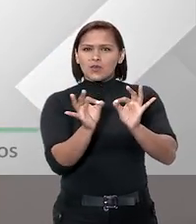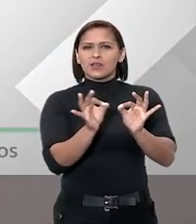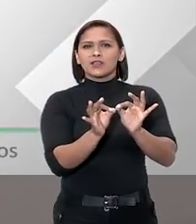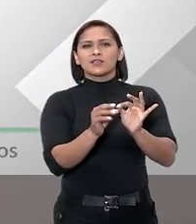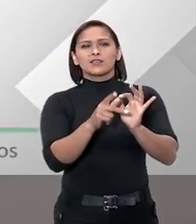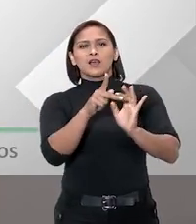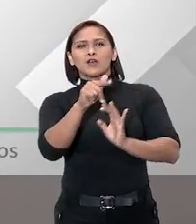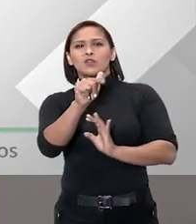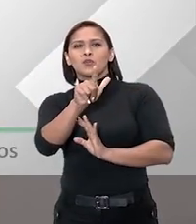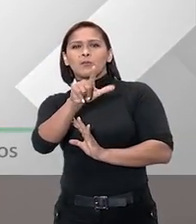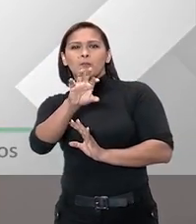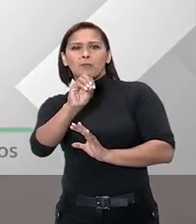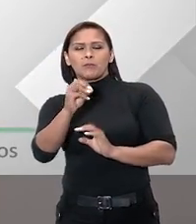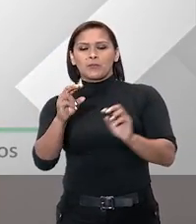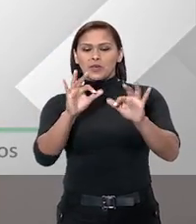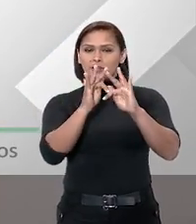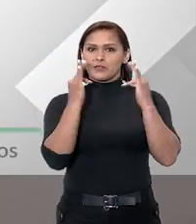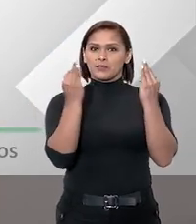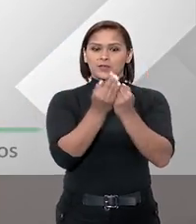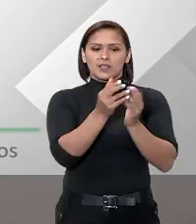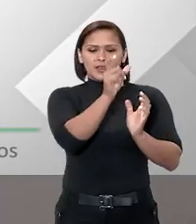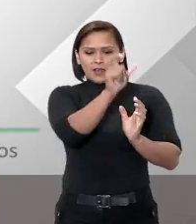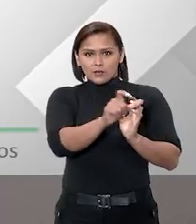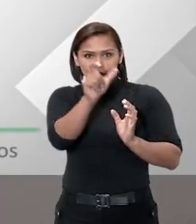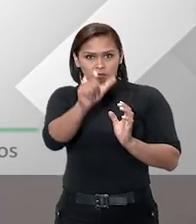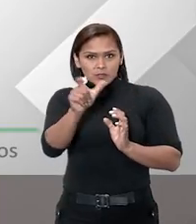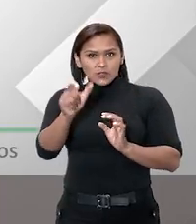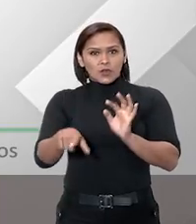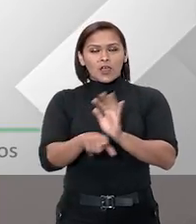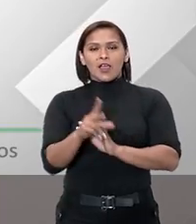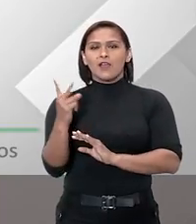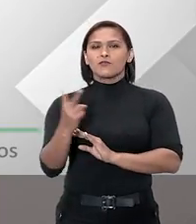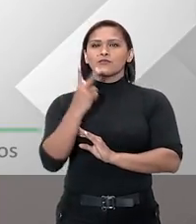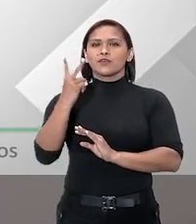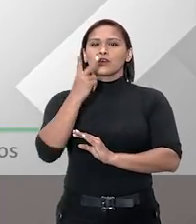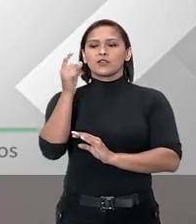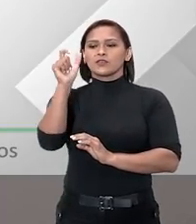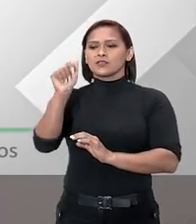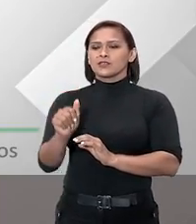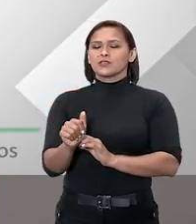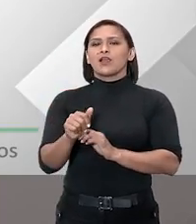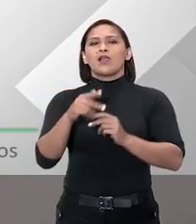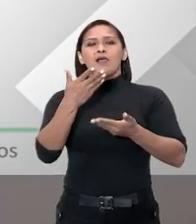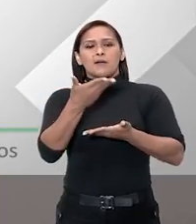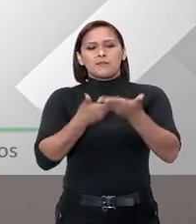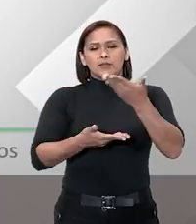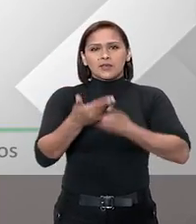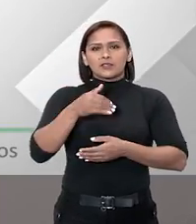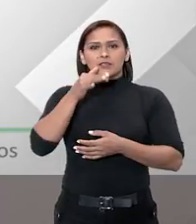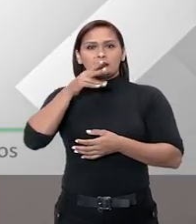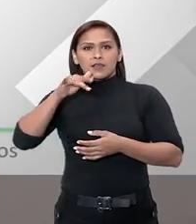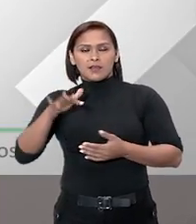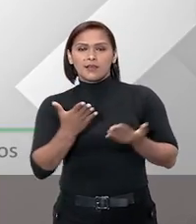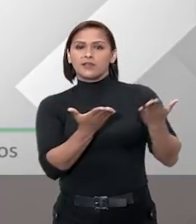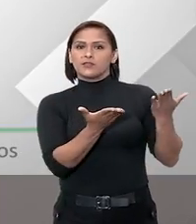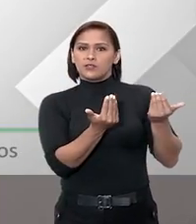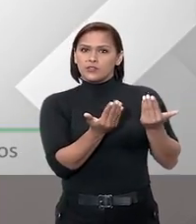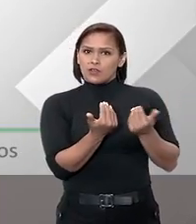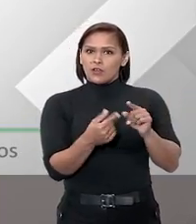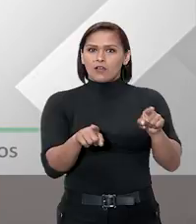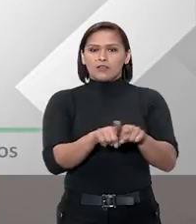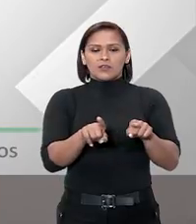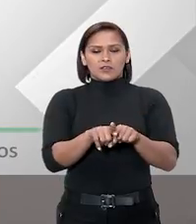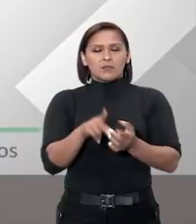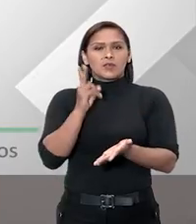plano individual e familiar de atendimento, sempre valorizando aí a participação da criança e do adolescente,